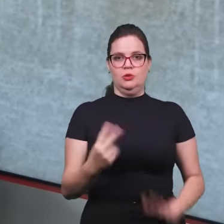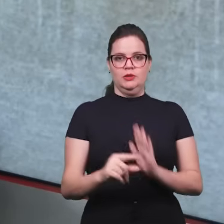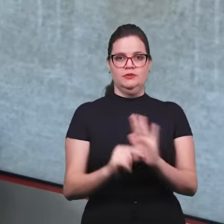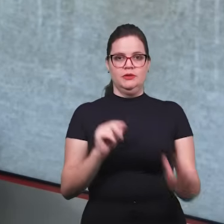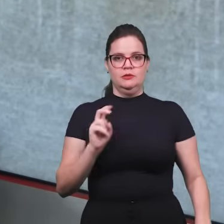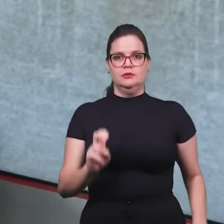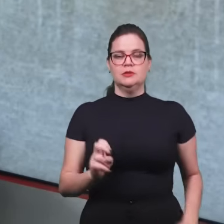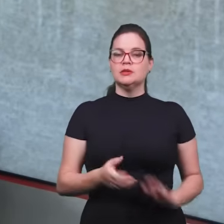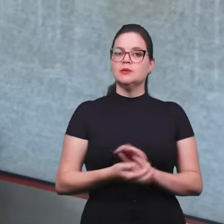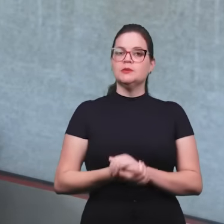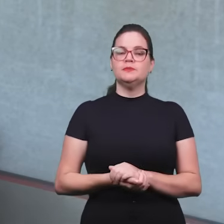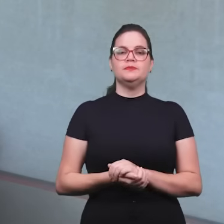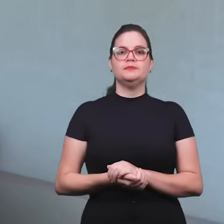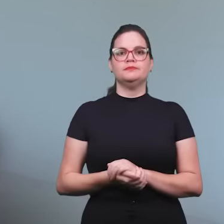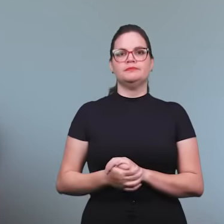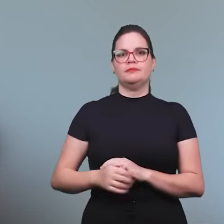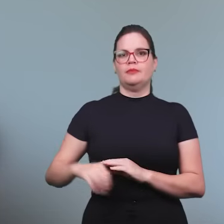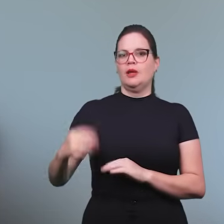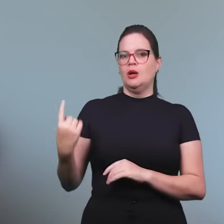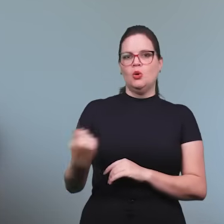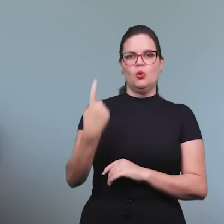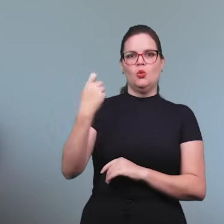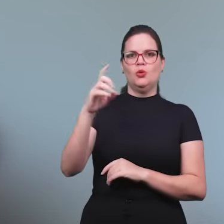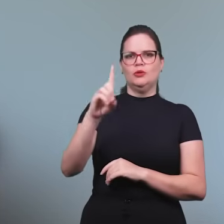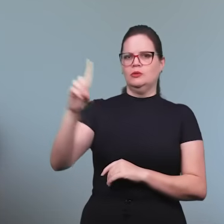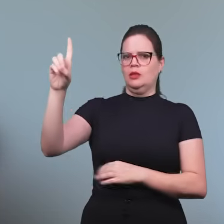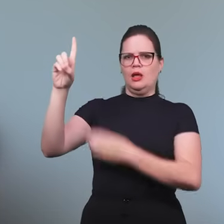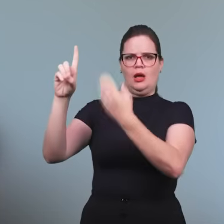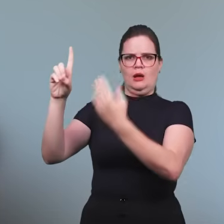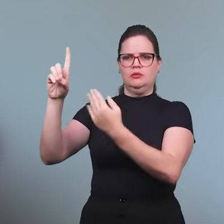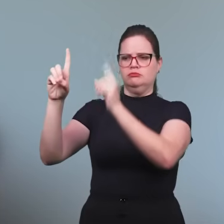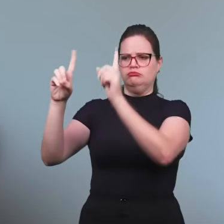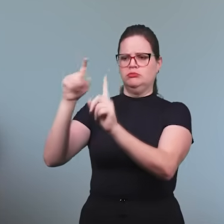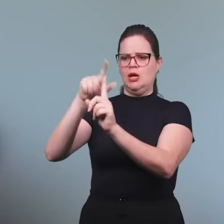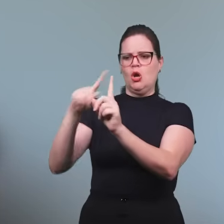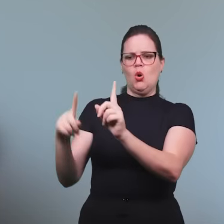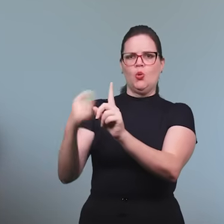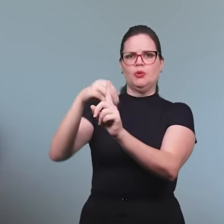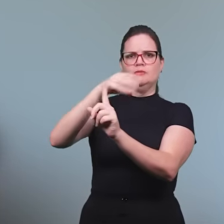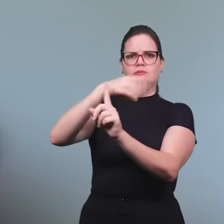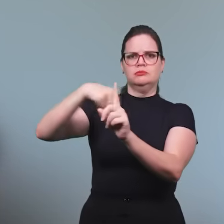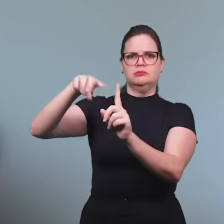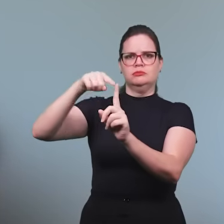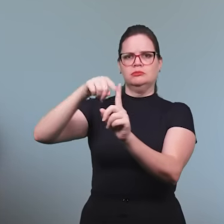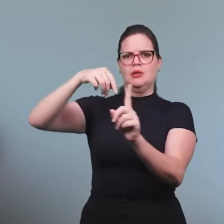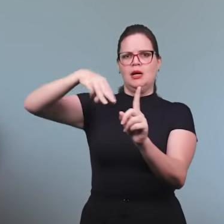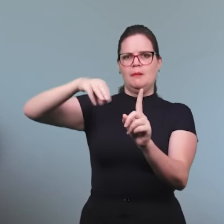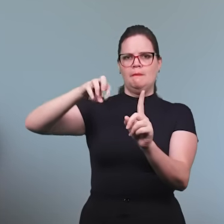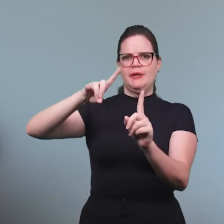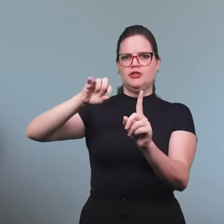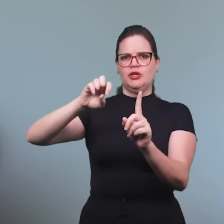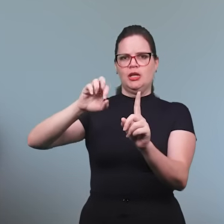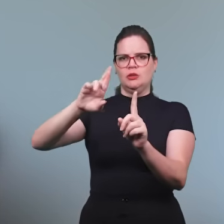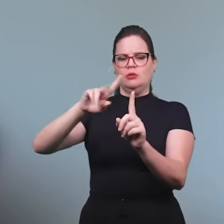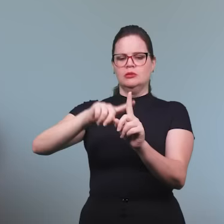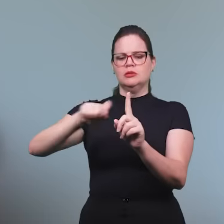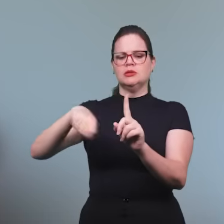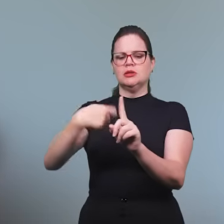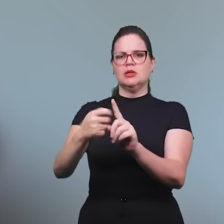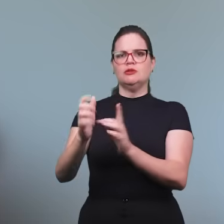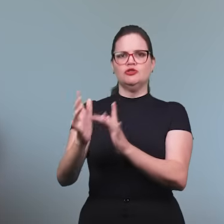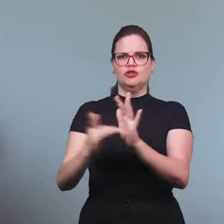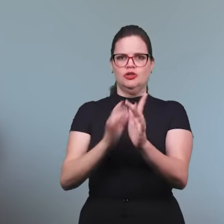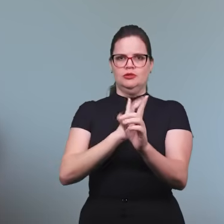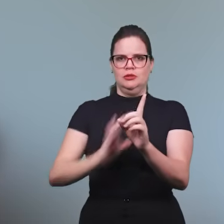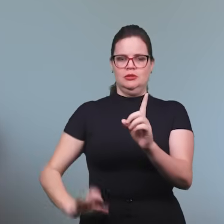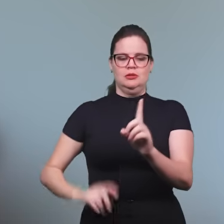faz a seguinte afirmação: porque há um só Deus e um só mediador entre Deus e os homens,